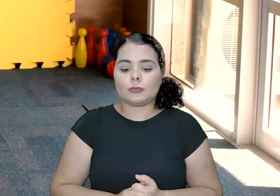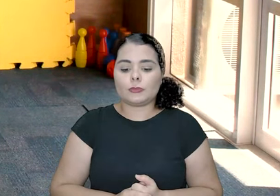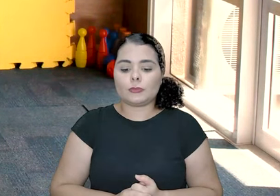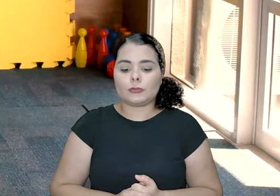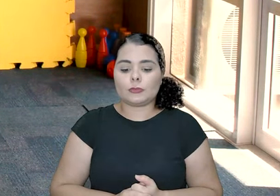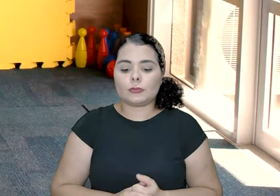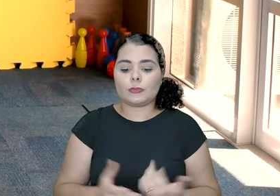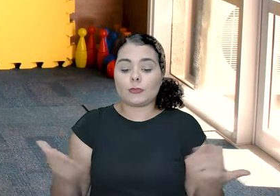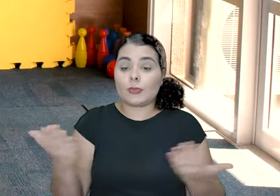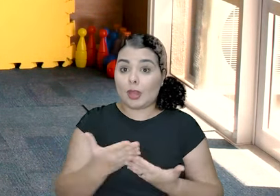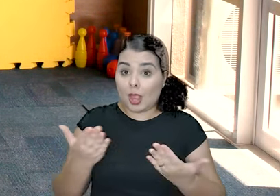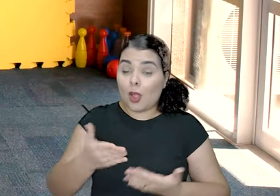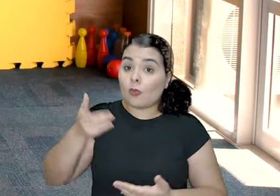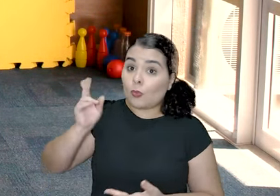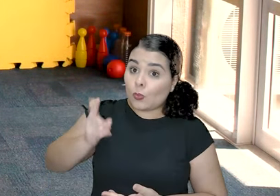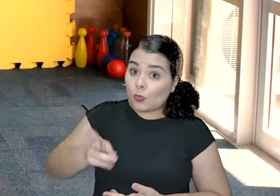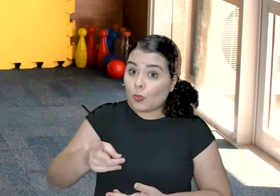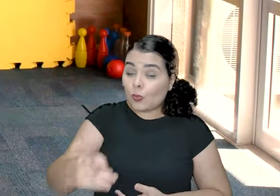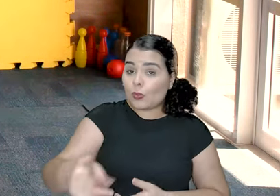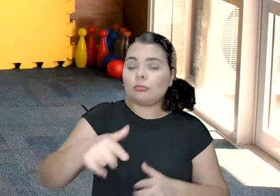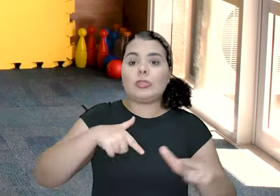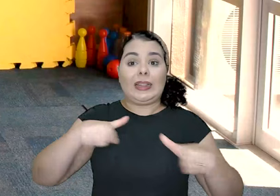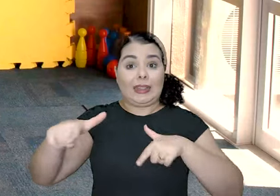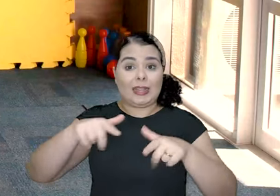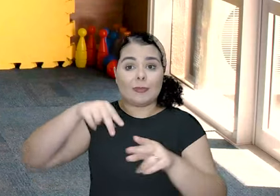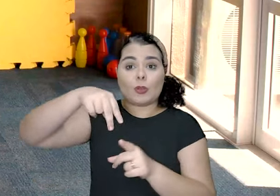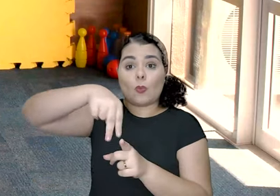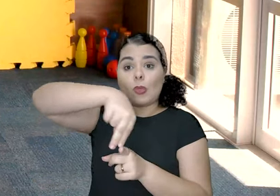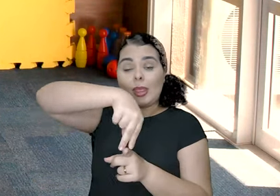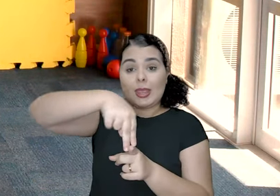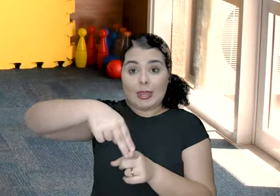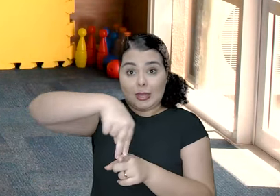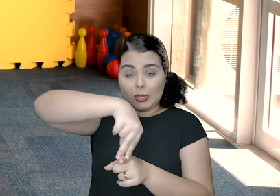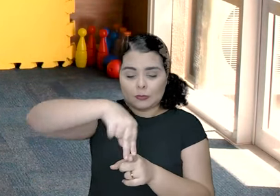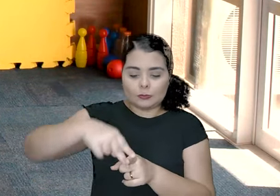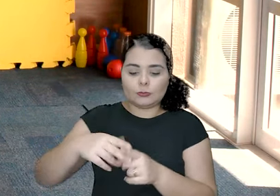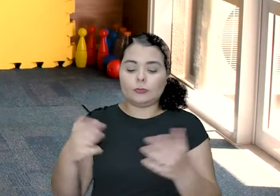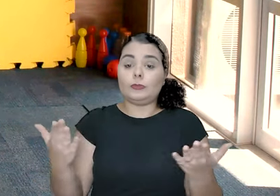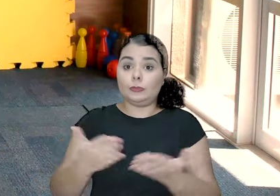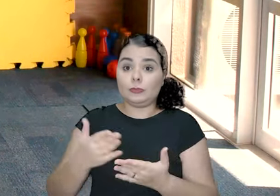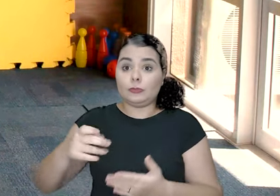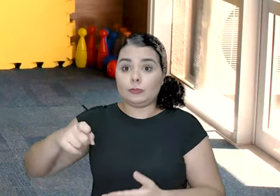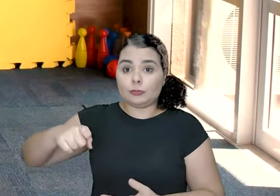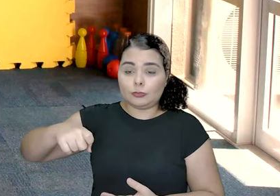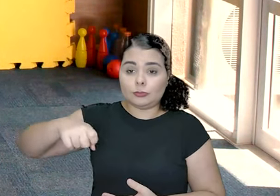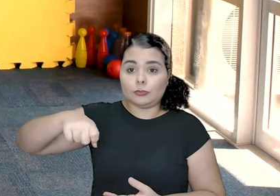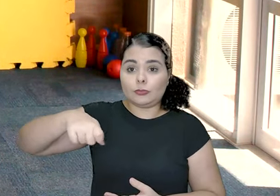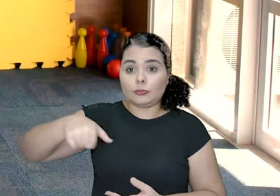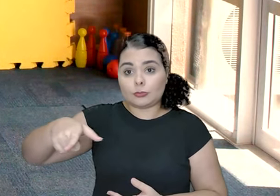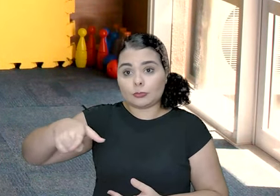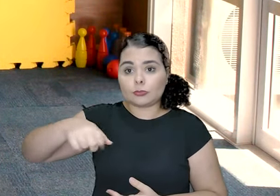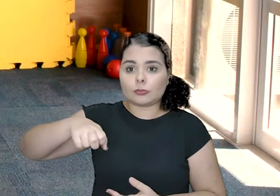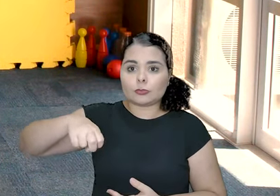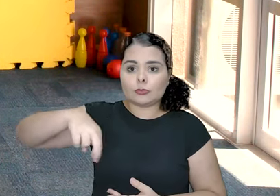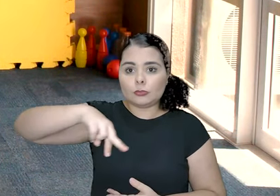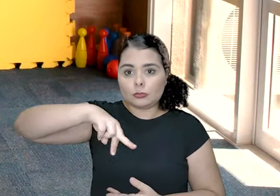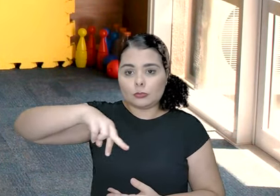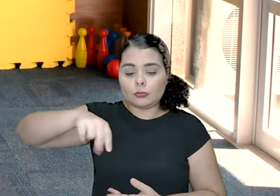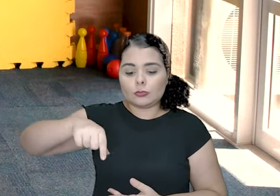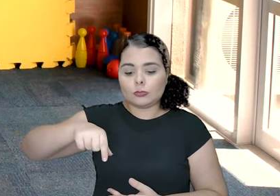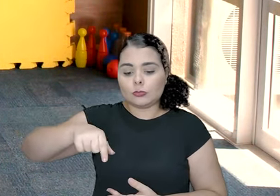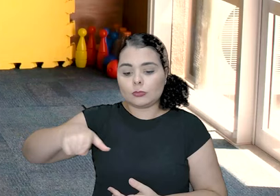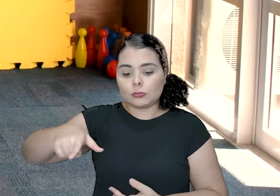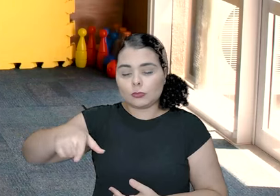Vamos continuar trabalhando com o nosso equilíbrio. Agora, cruzando a perna aqui na frente e